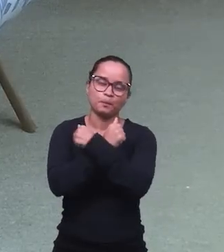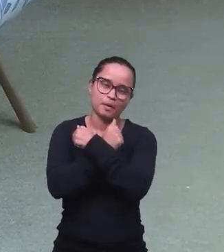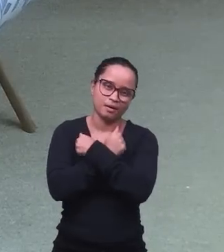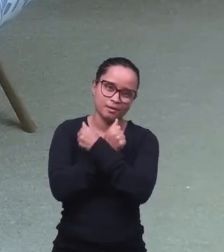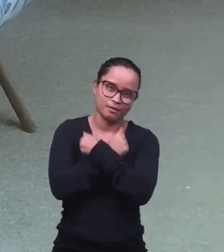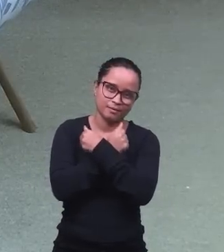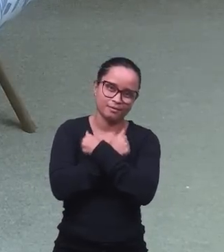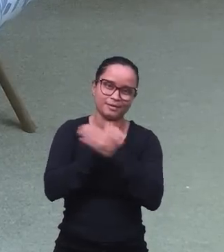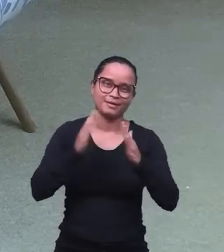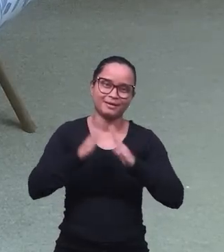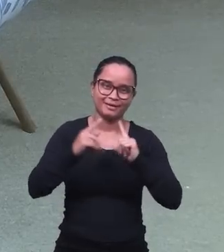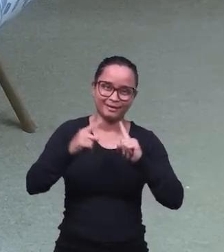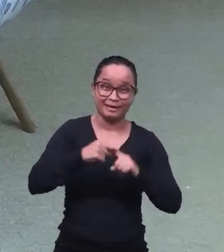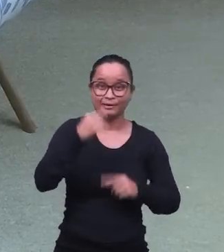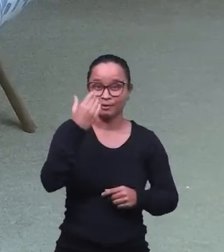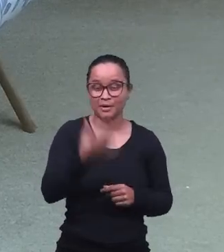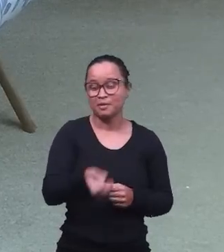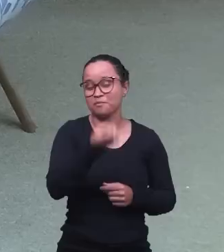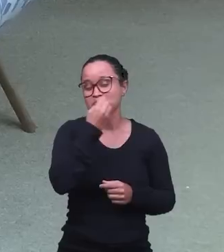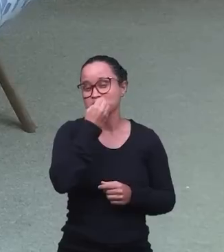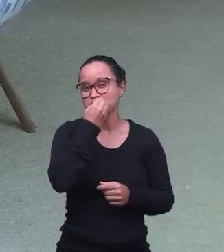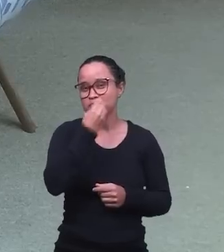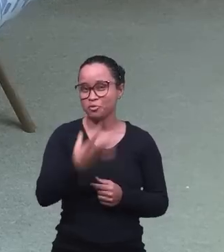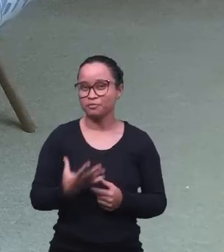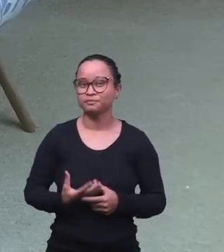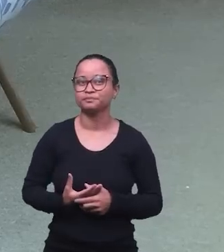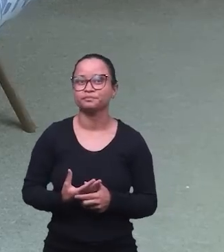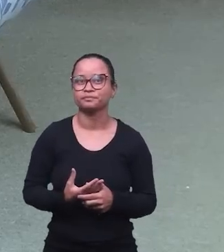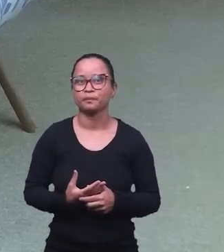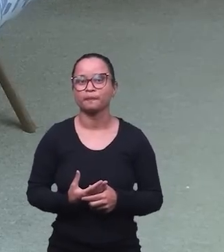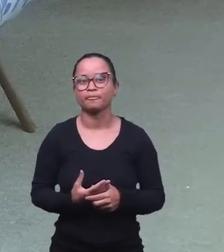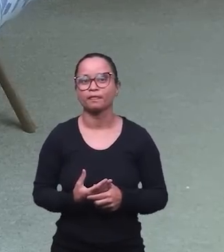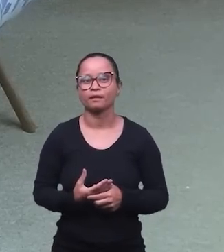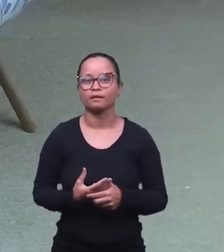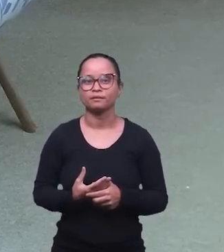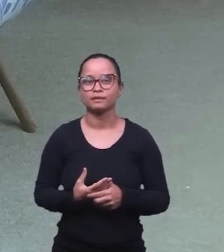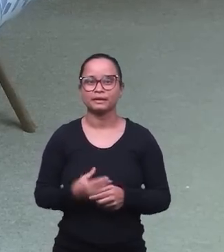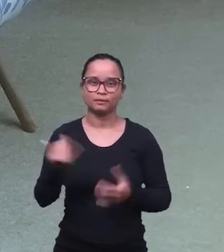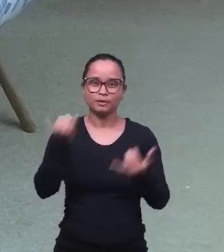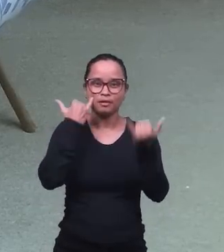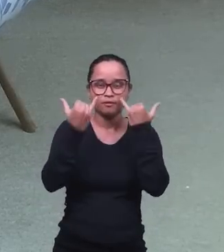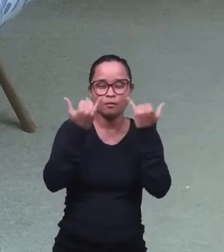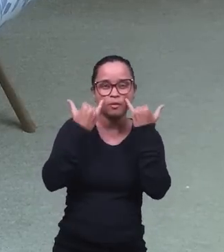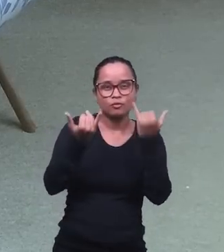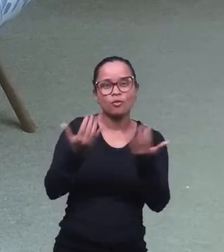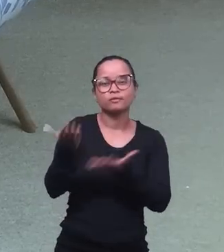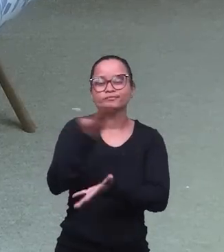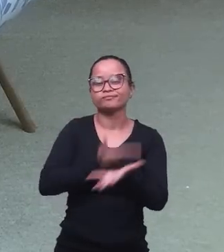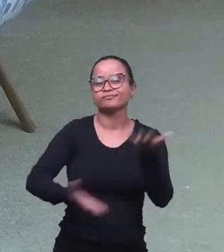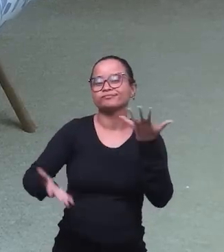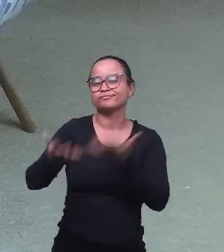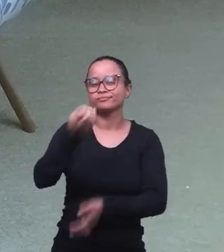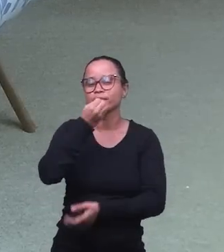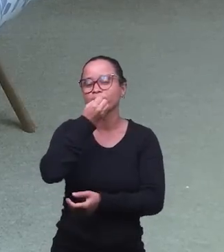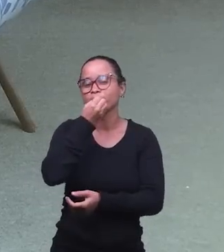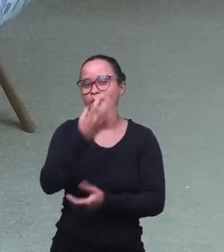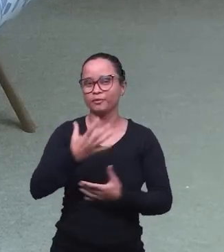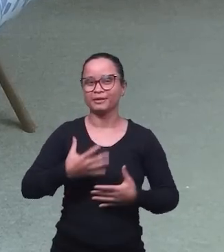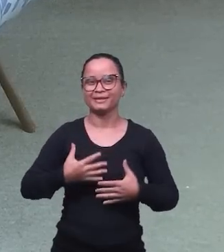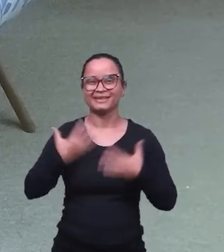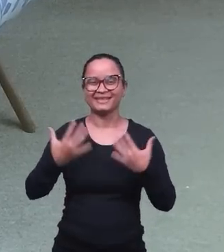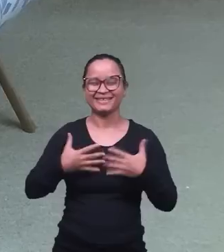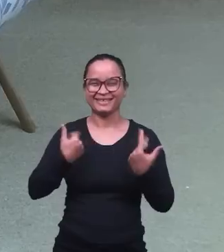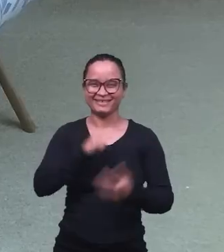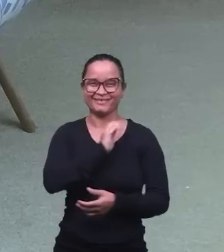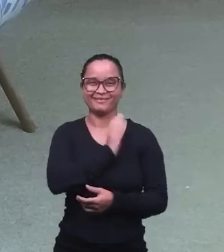abraço aos irmãos dessa igreja. É muito bom quando temos essas notícias ou essas participações alegram